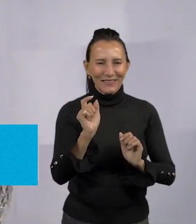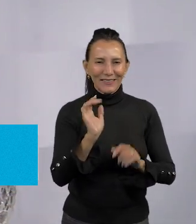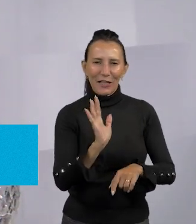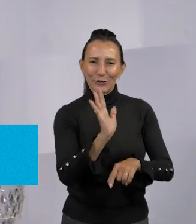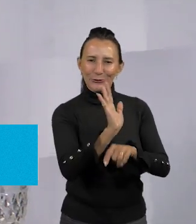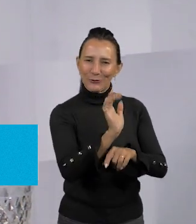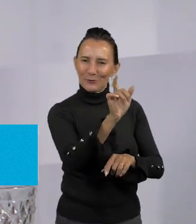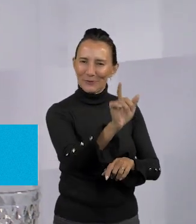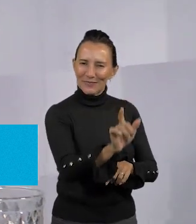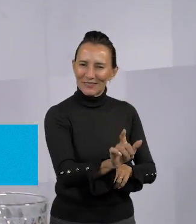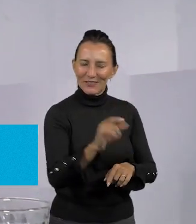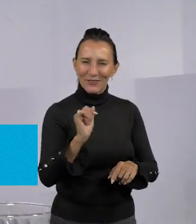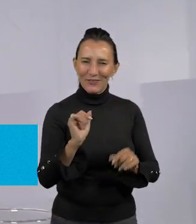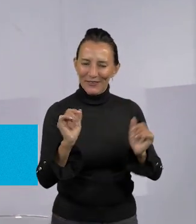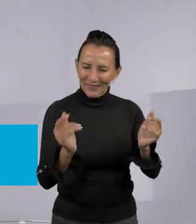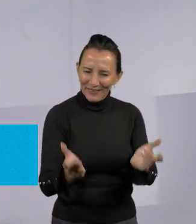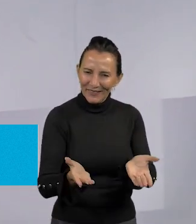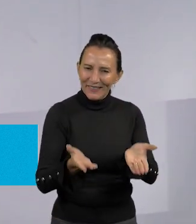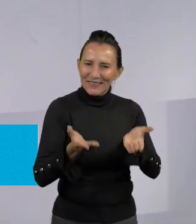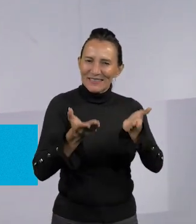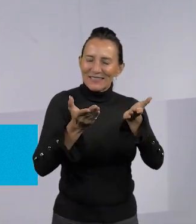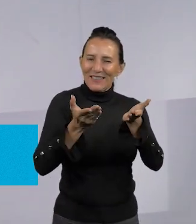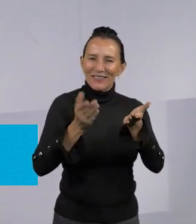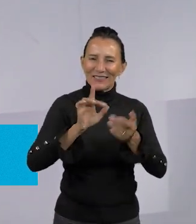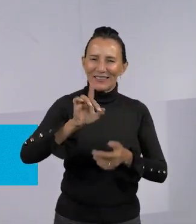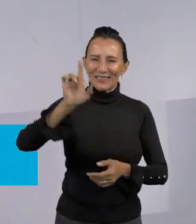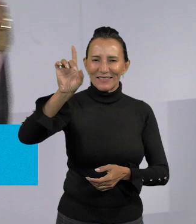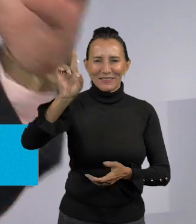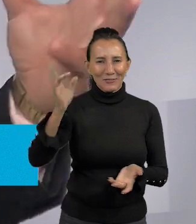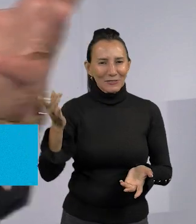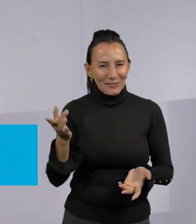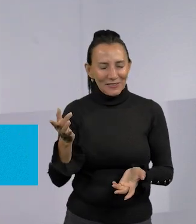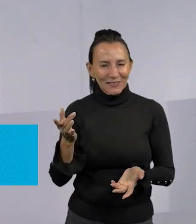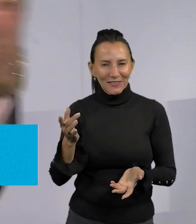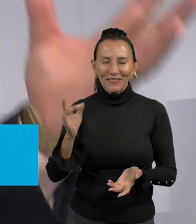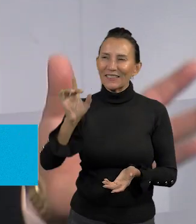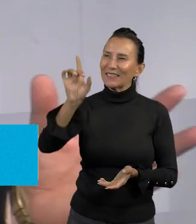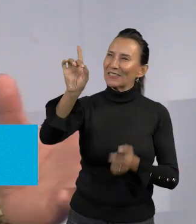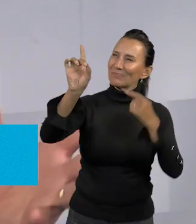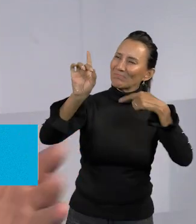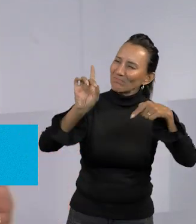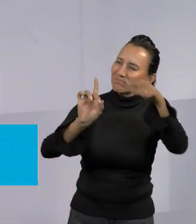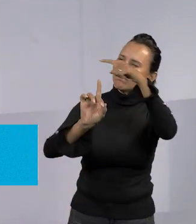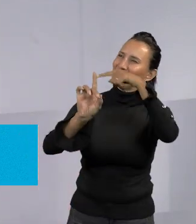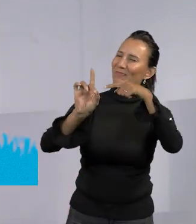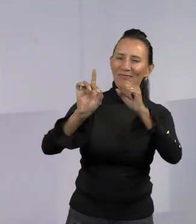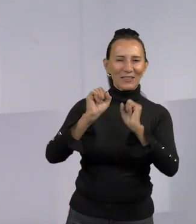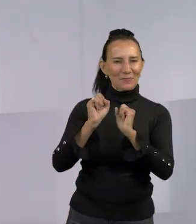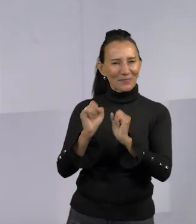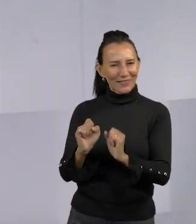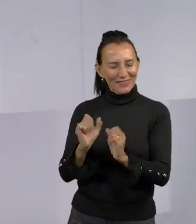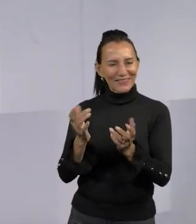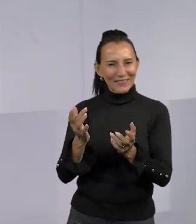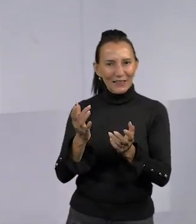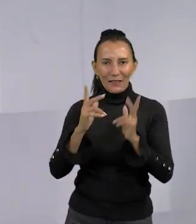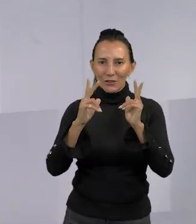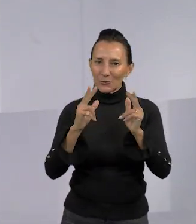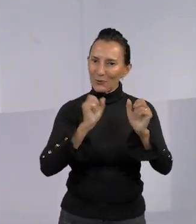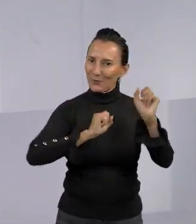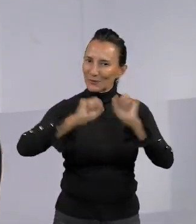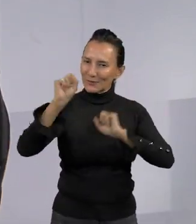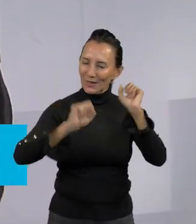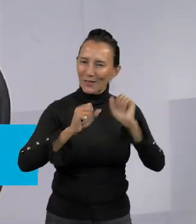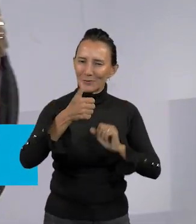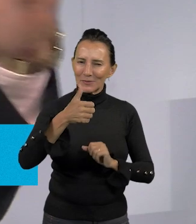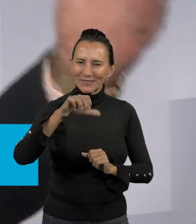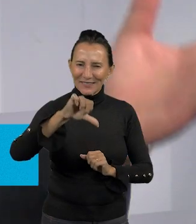doxologia que exalta o nome do criador aquele que é santo que é poderoso como diz o Salmo 19 os